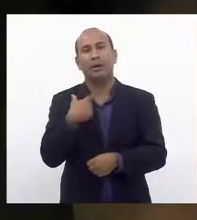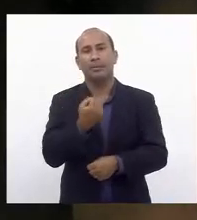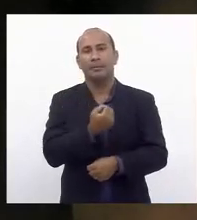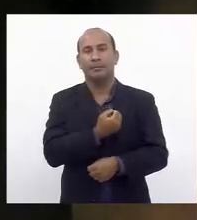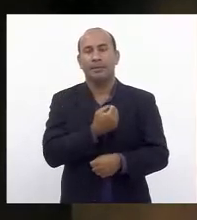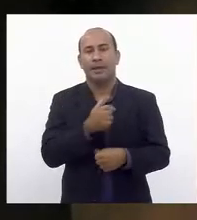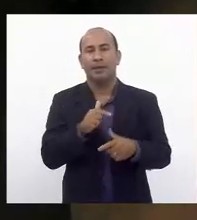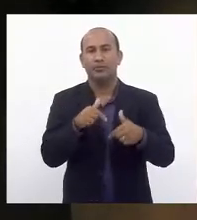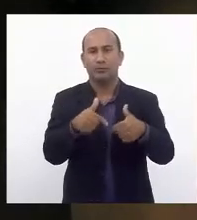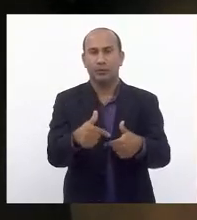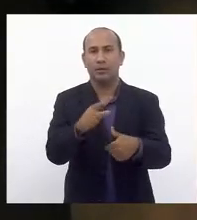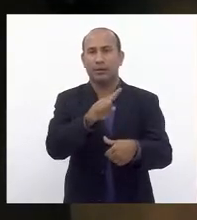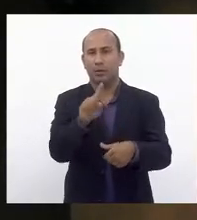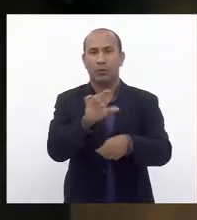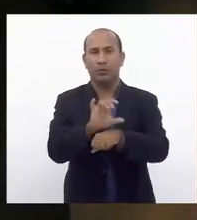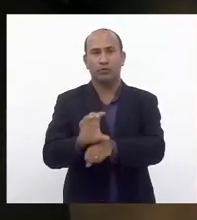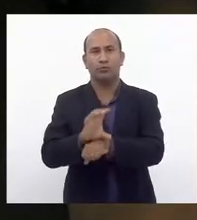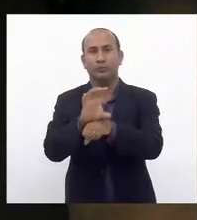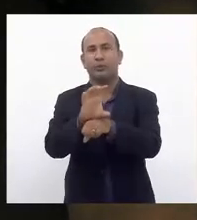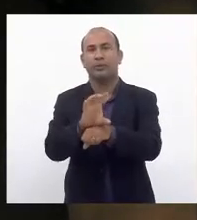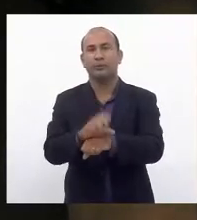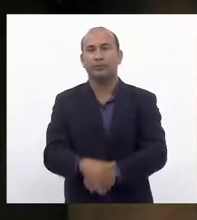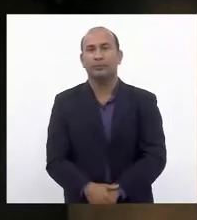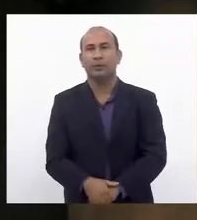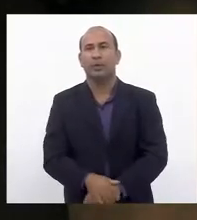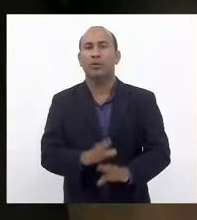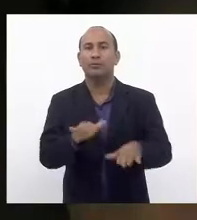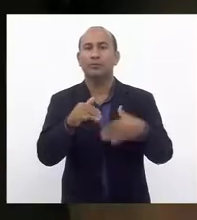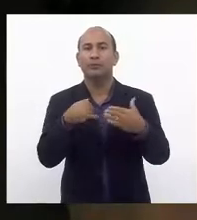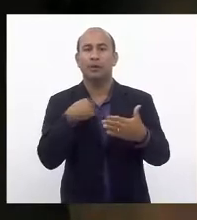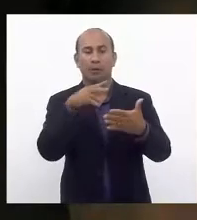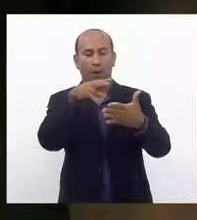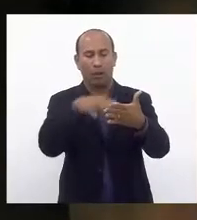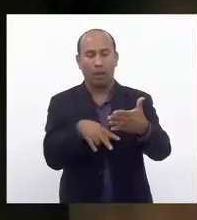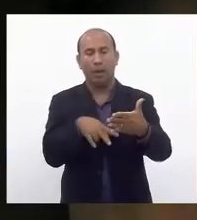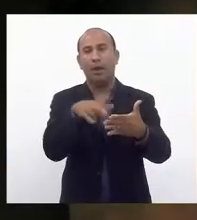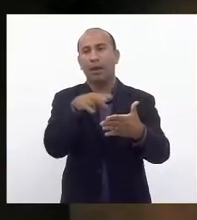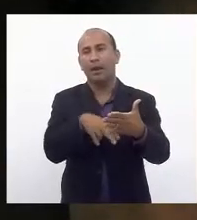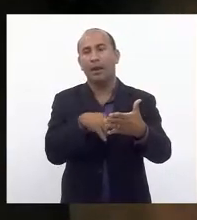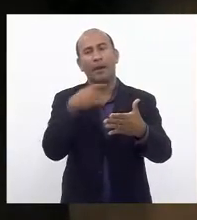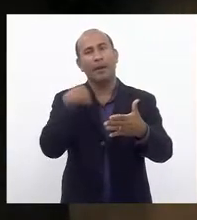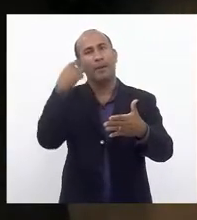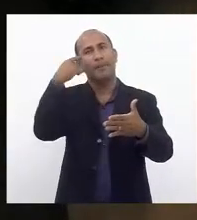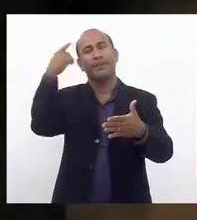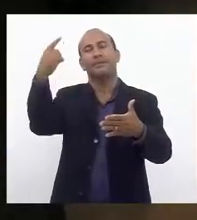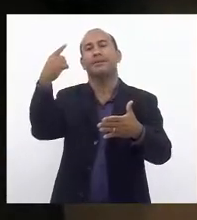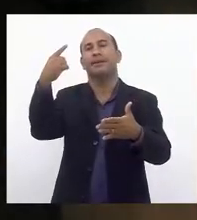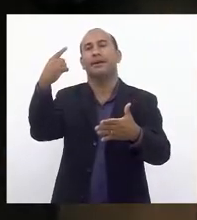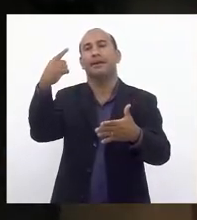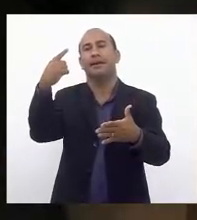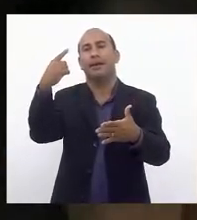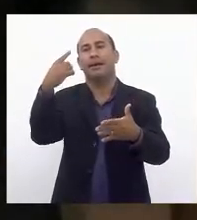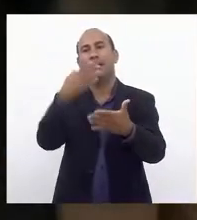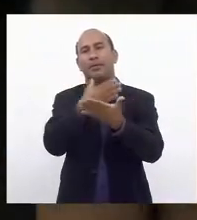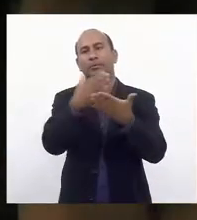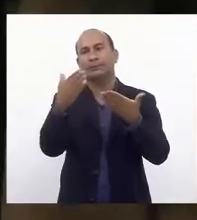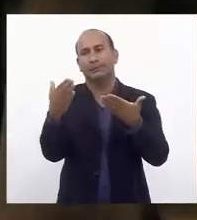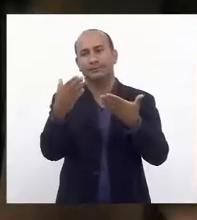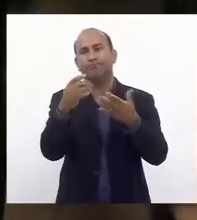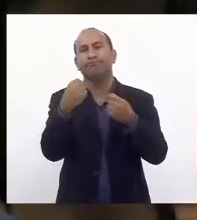norma inconstitucional. Então, quando eu li, imaginei vício de